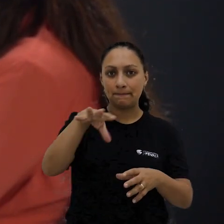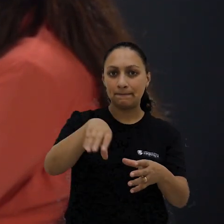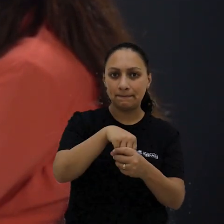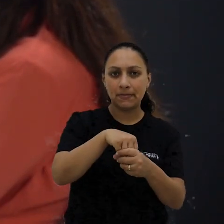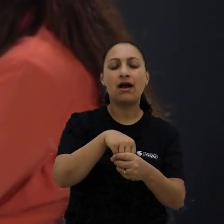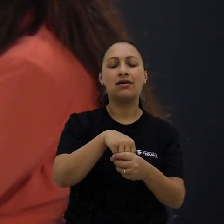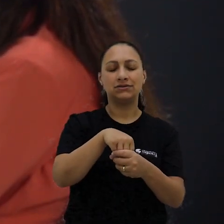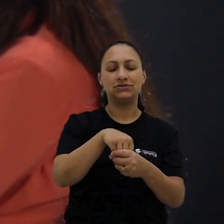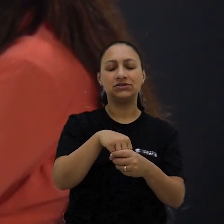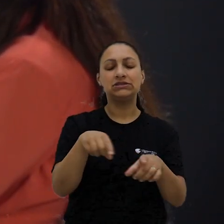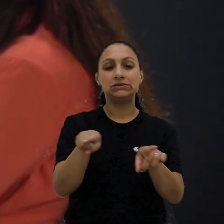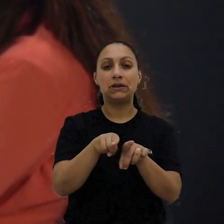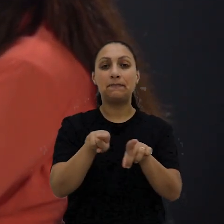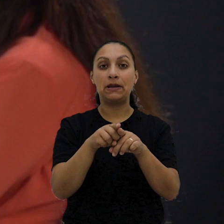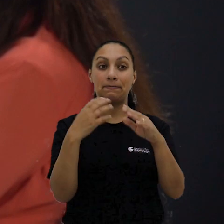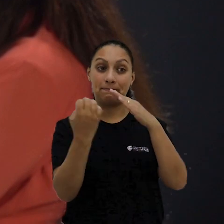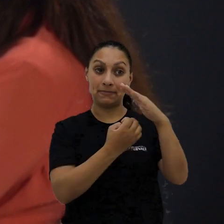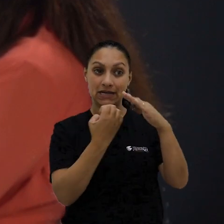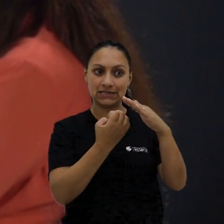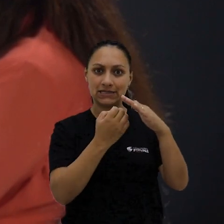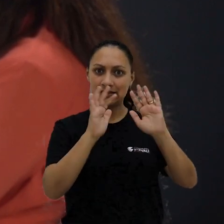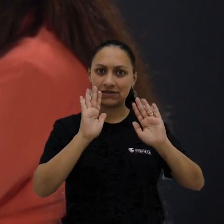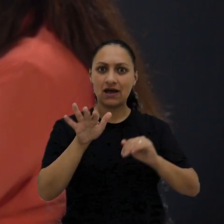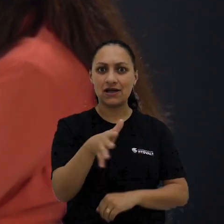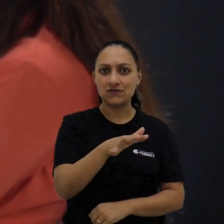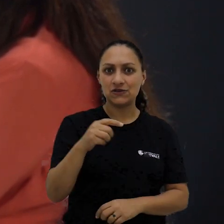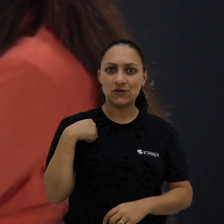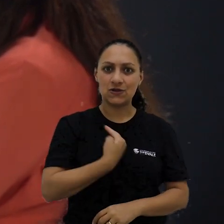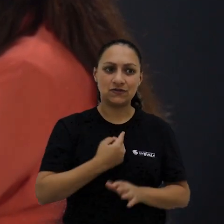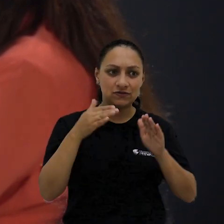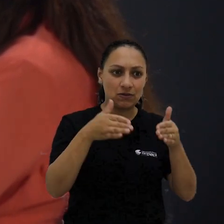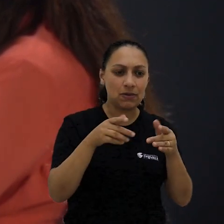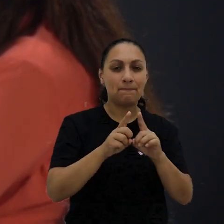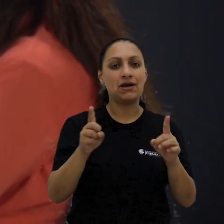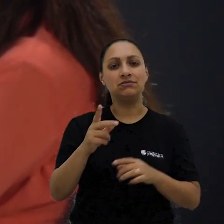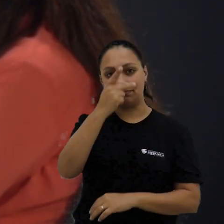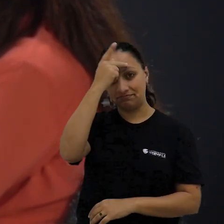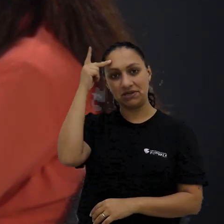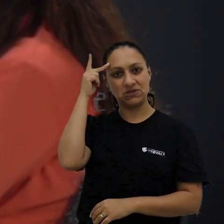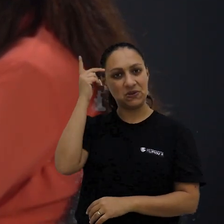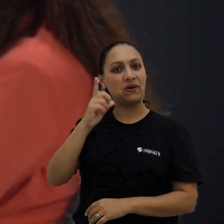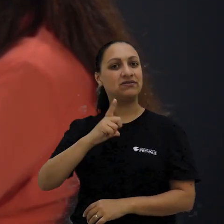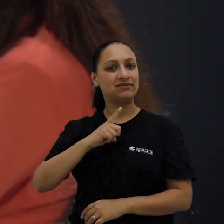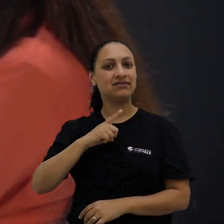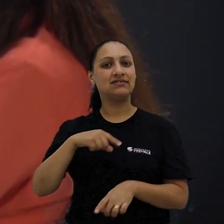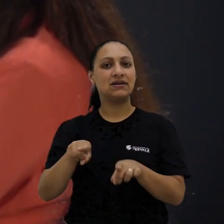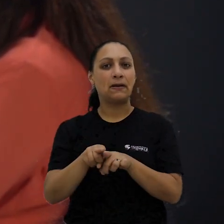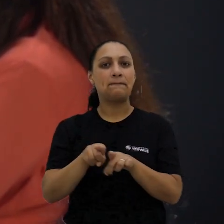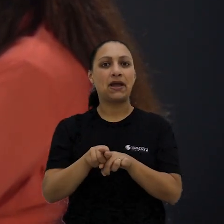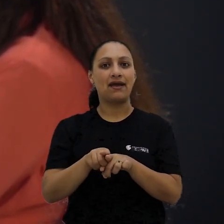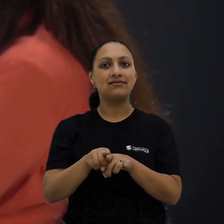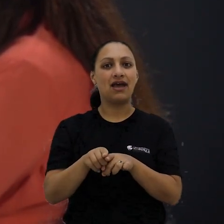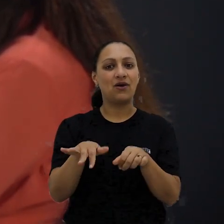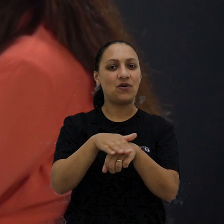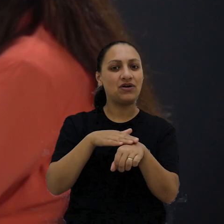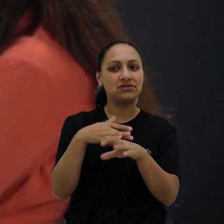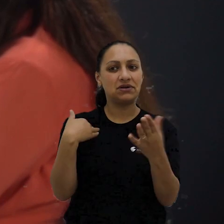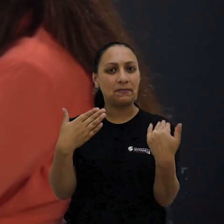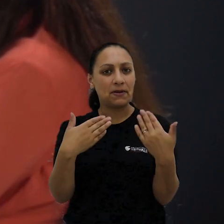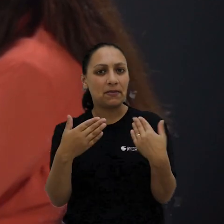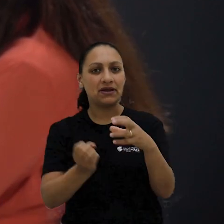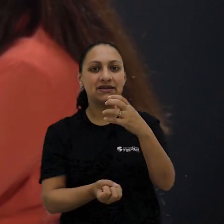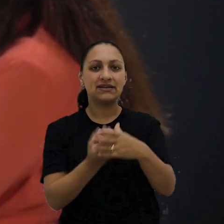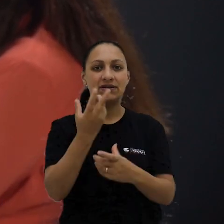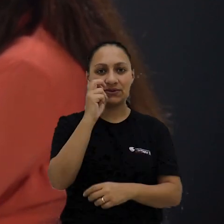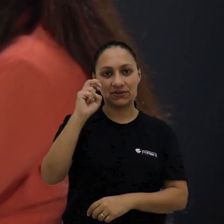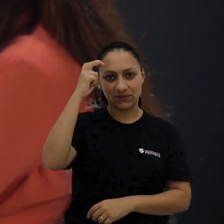Nem focando nas empresas que fazem parte do ecossistema, mas as pessoas. E aí sim, pessoas negociam com pessoas compram de pessoas e